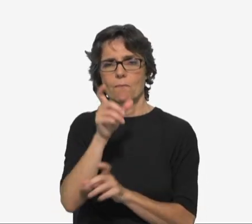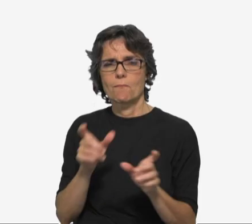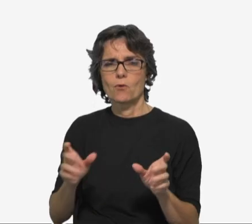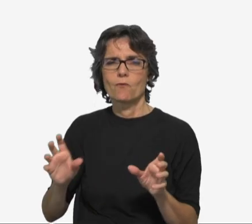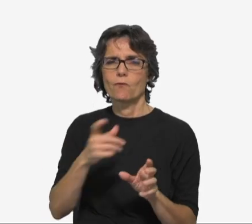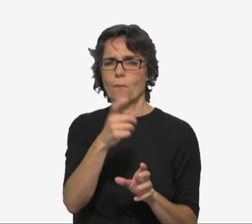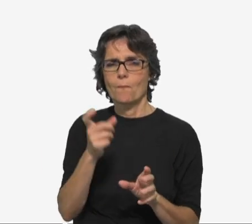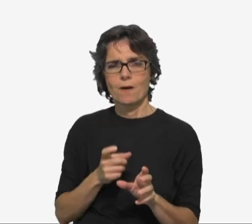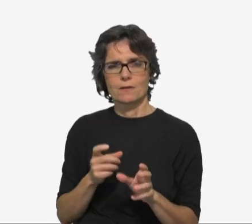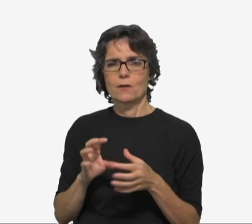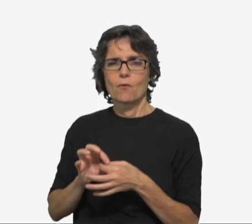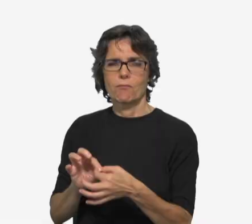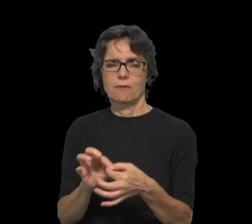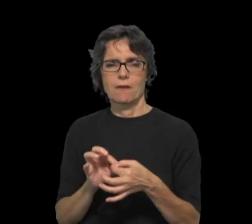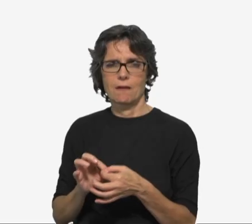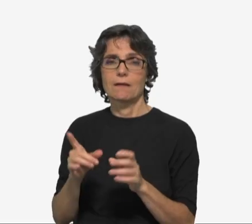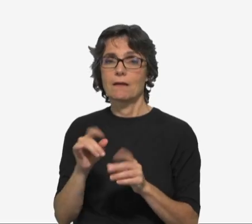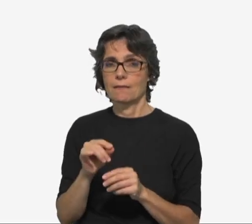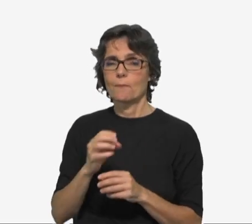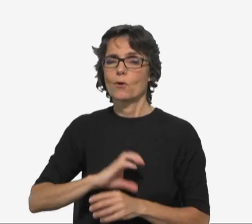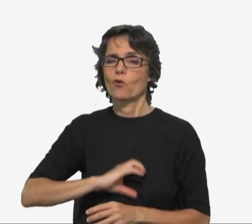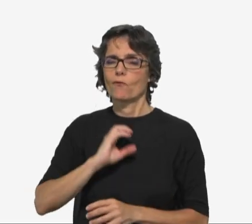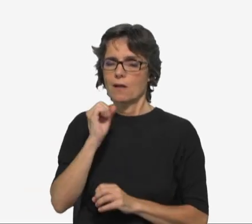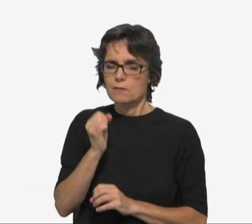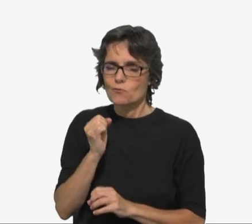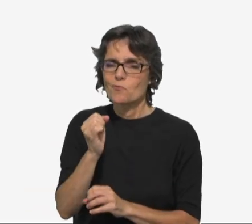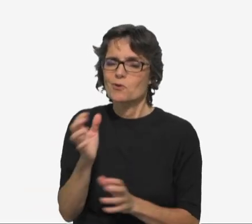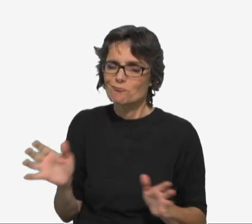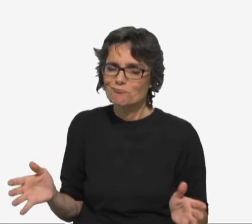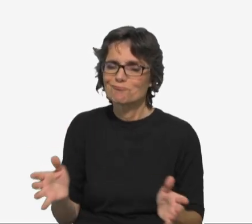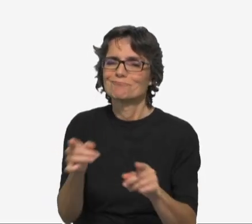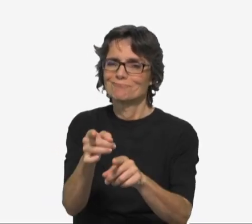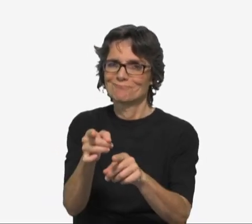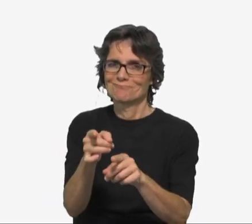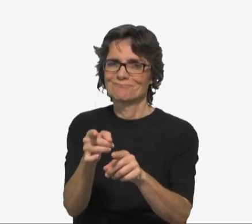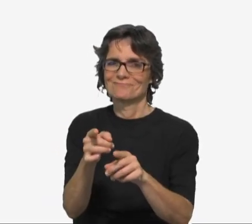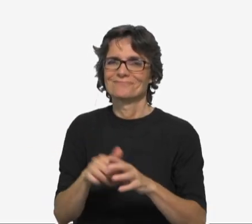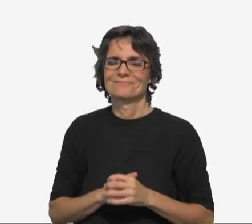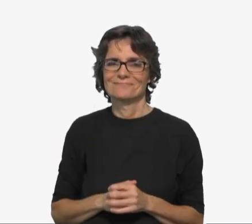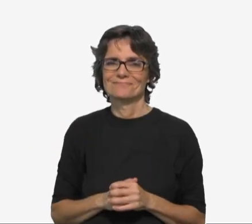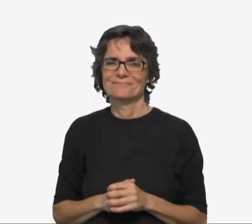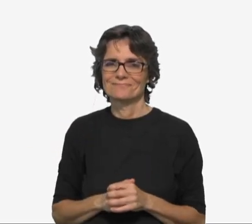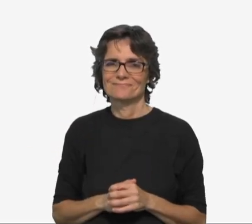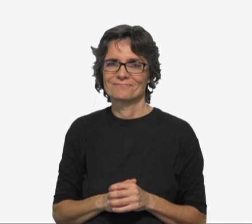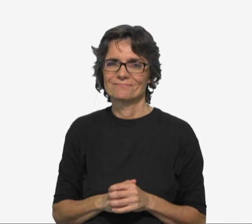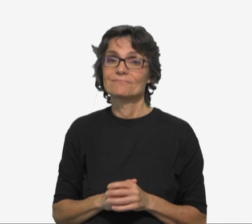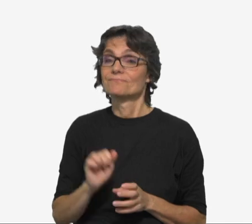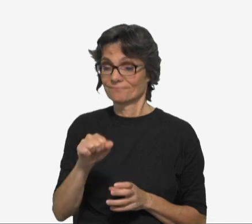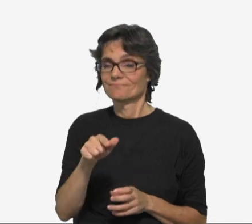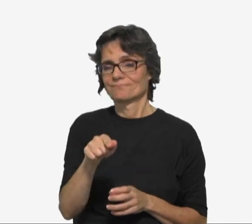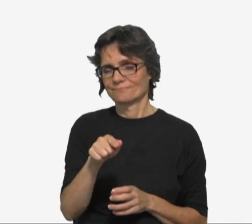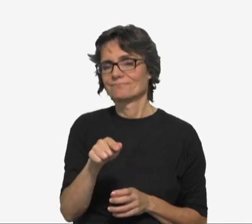Salmo fala nos pastores. E quem confia no pastor assume que nada lhe falta. Sem dúvida. Este Salmo tão belo